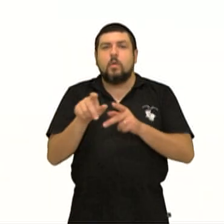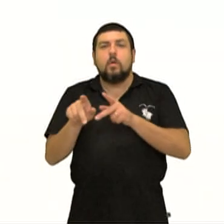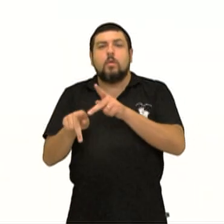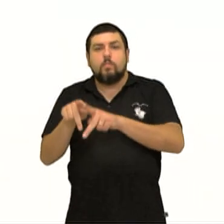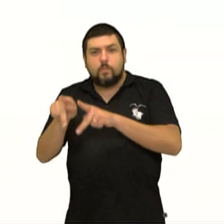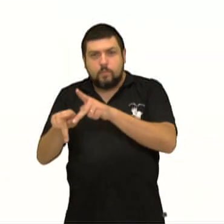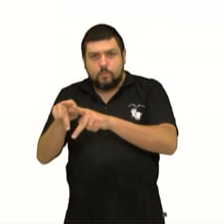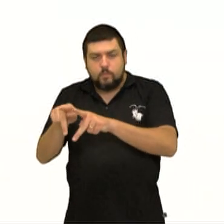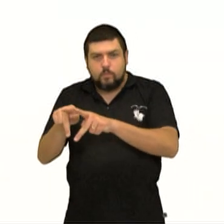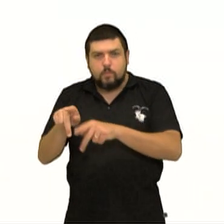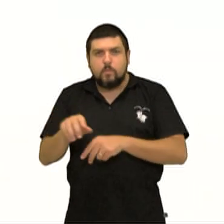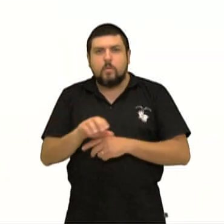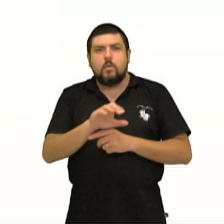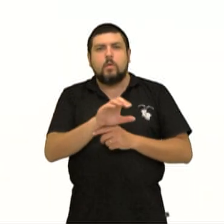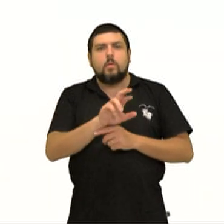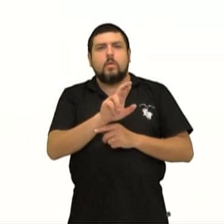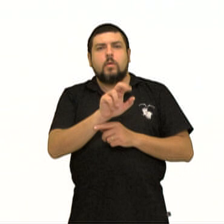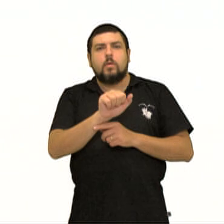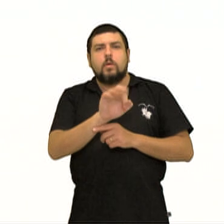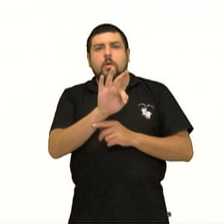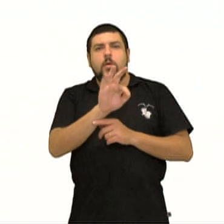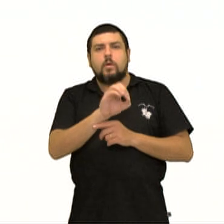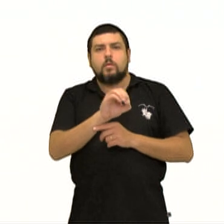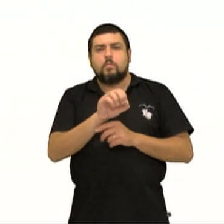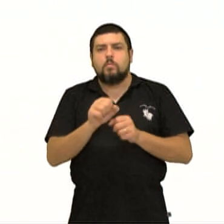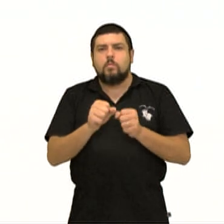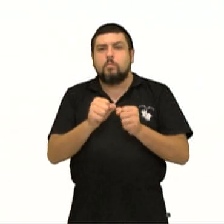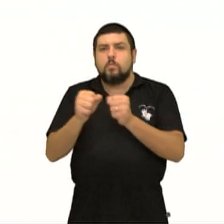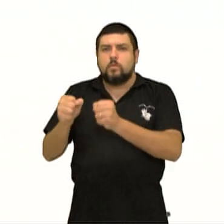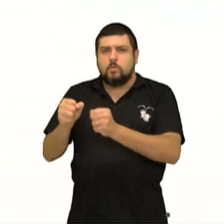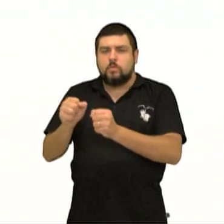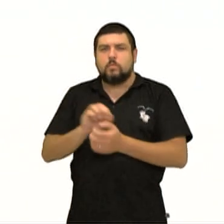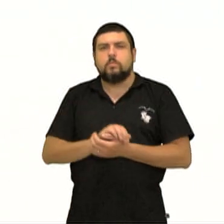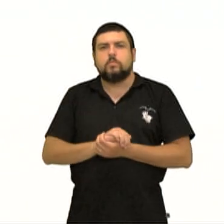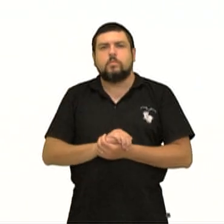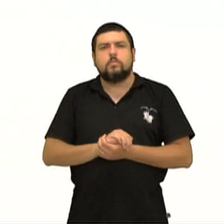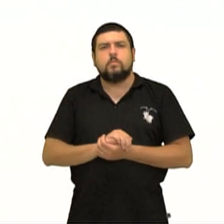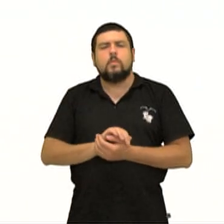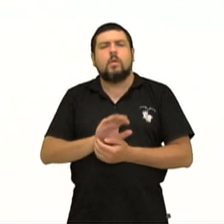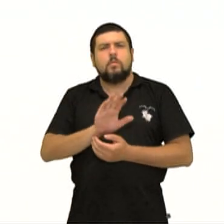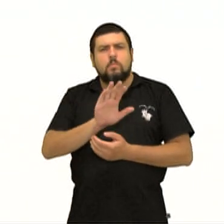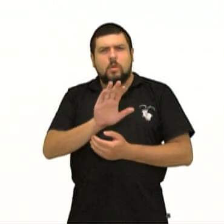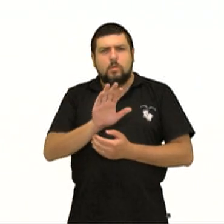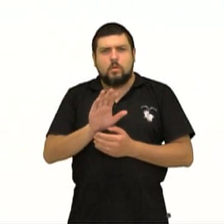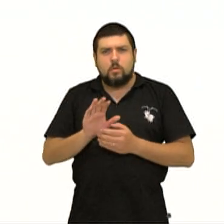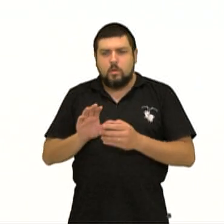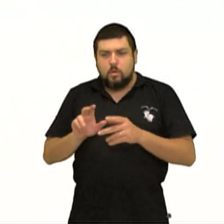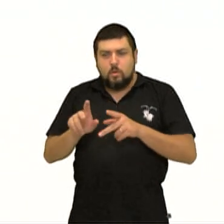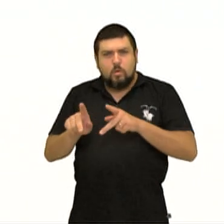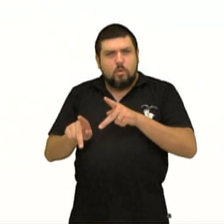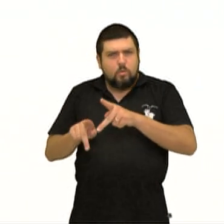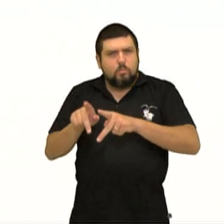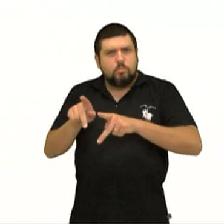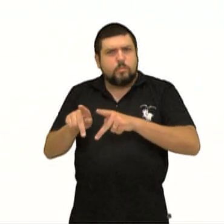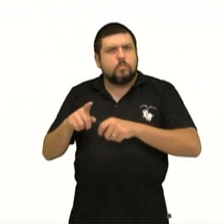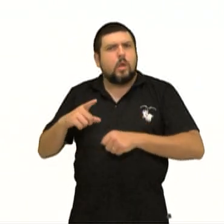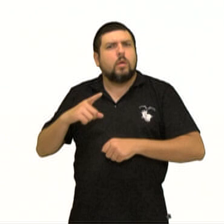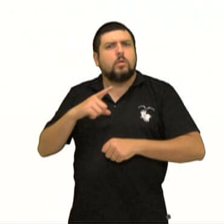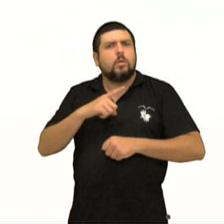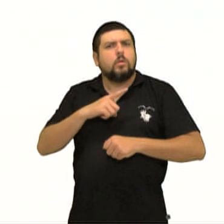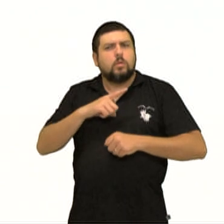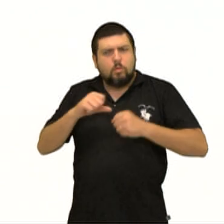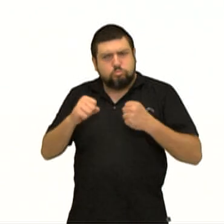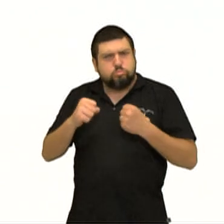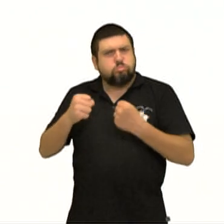poder do povo. Agora, a grande questão é, o povo exerce o poder? Pessoal, essa